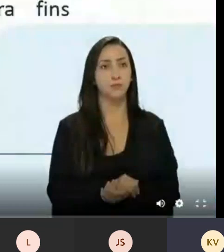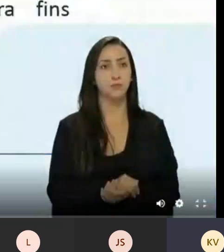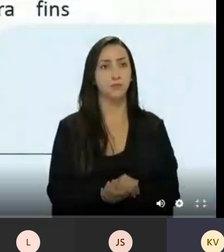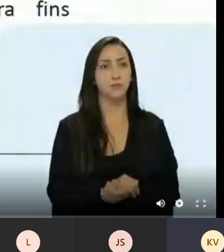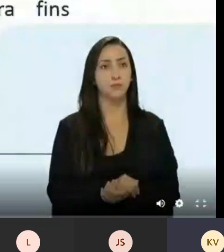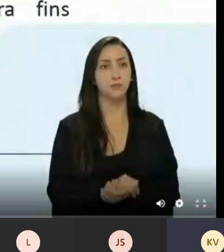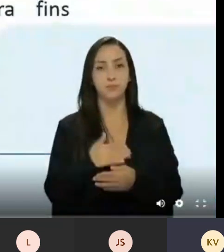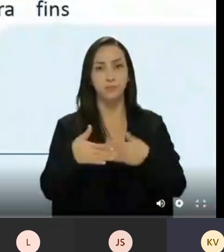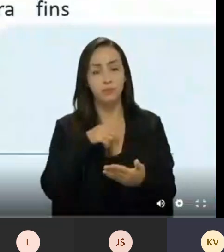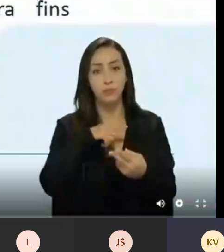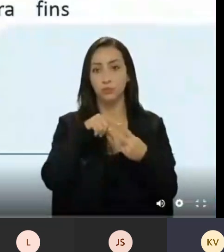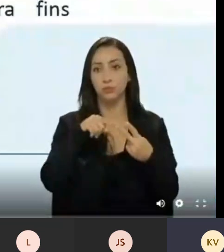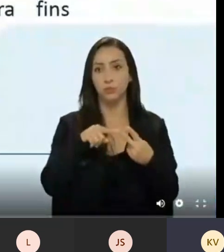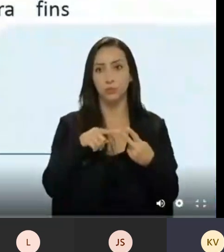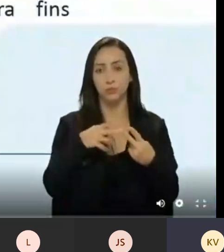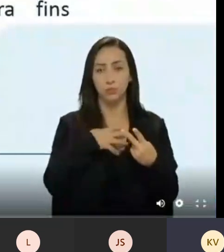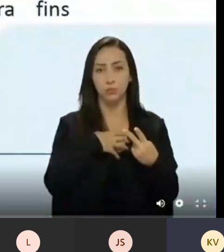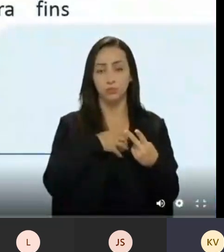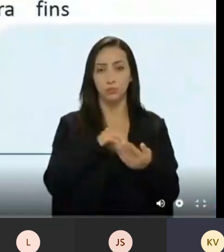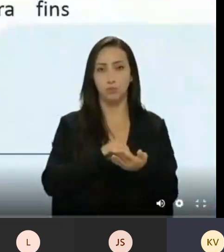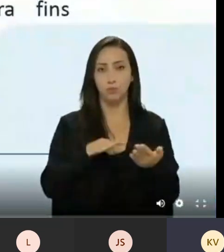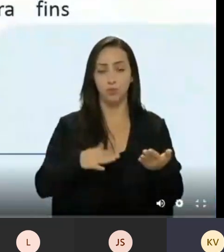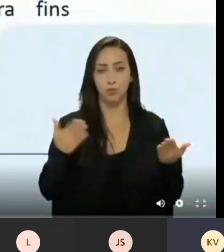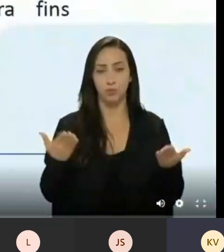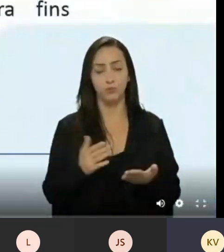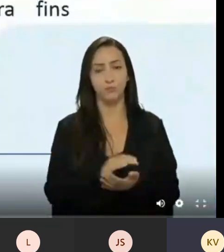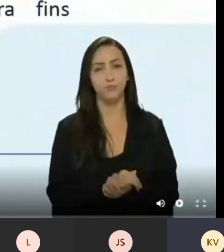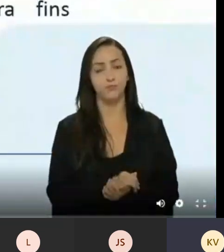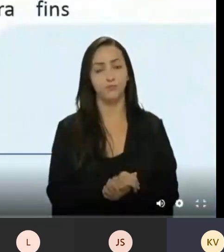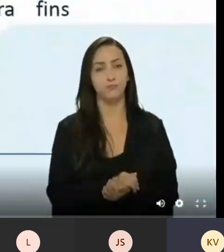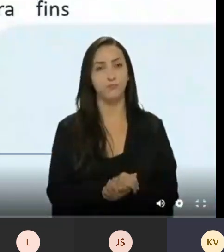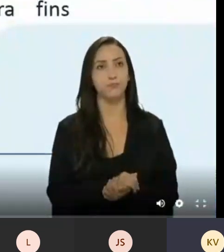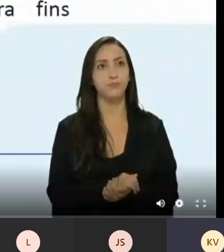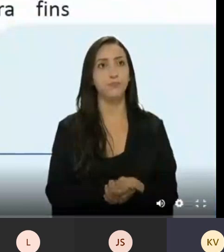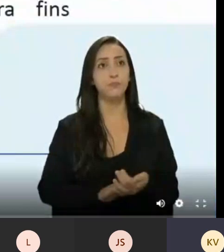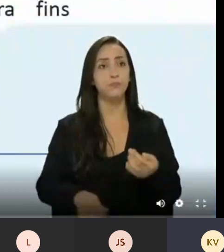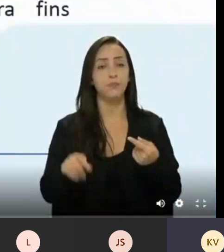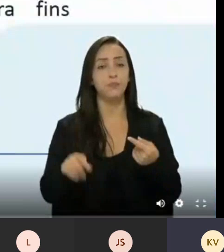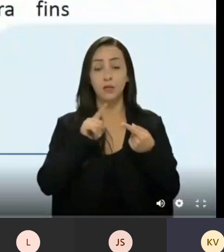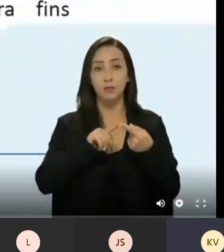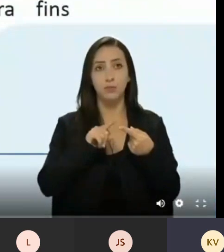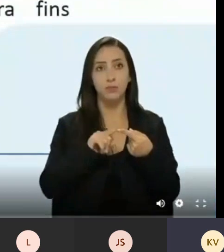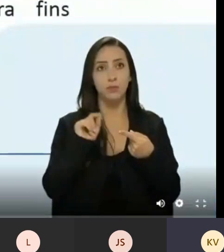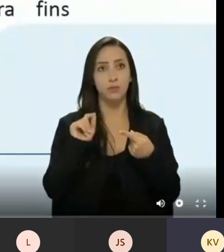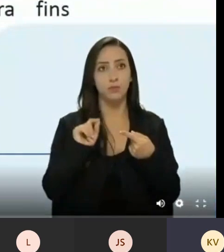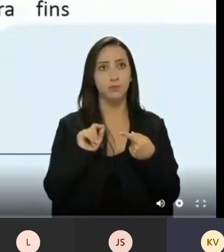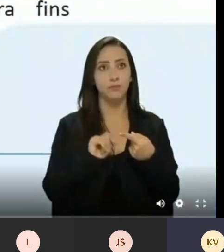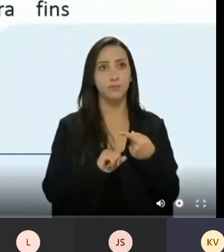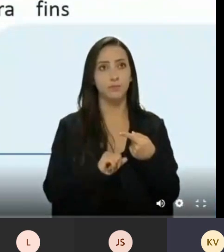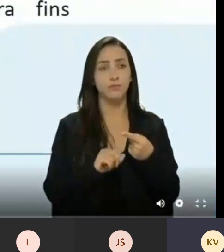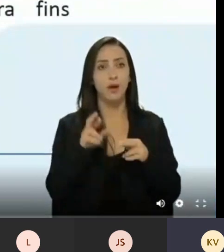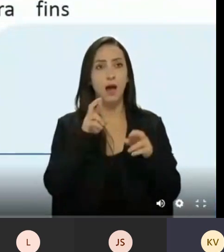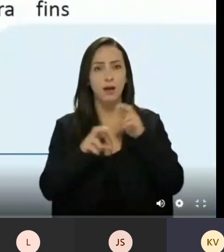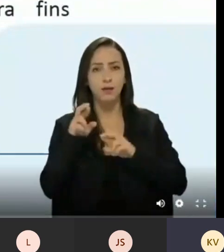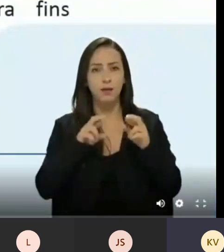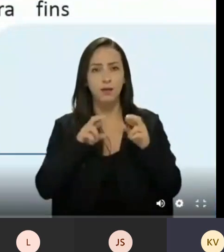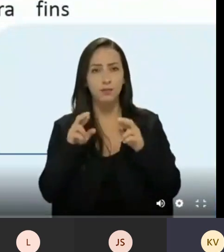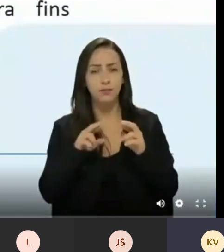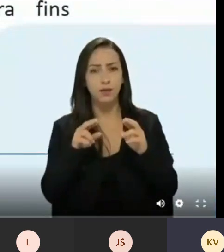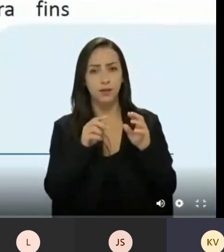Os procedimentos, nós temos dois tipos de atividade, são duas propostas iniciais. A primeira é analisar